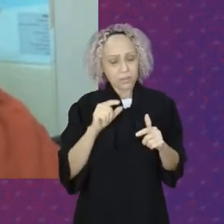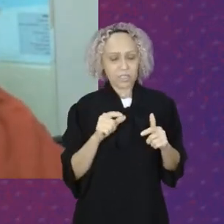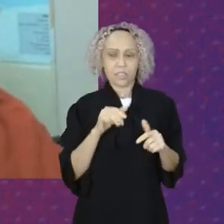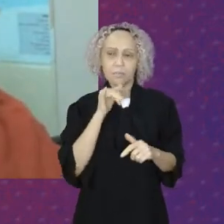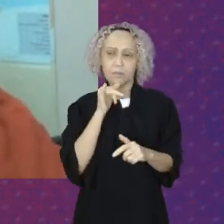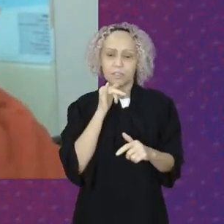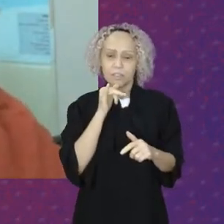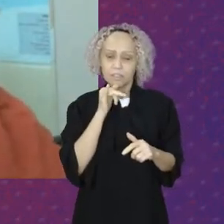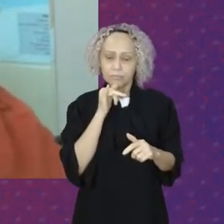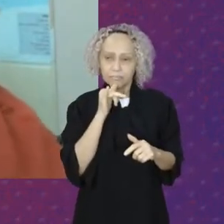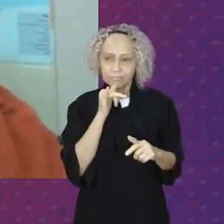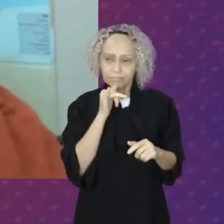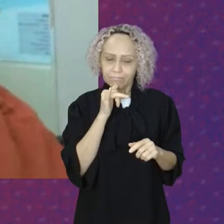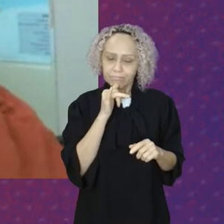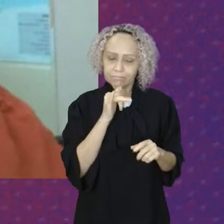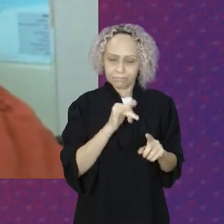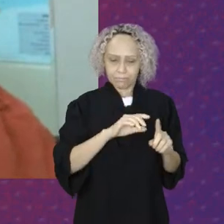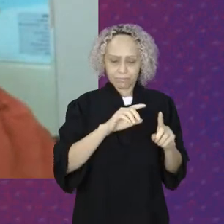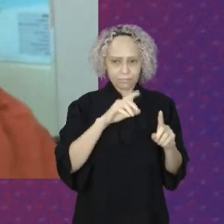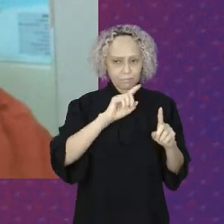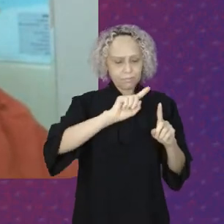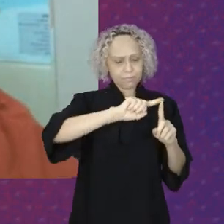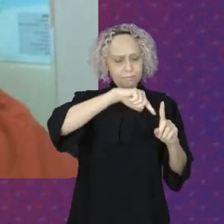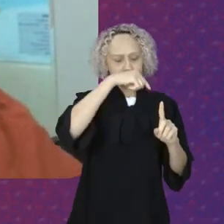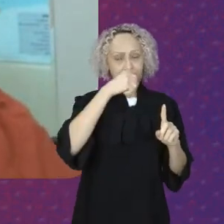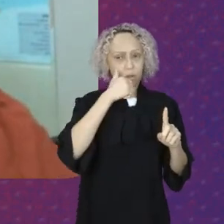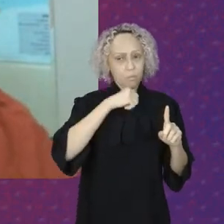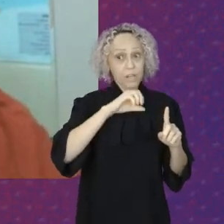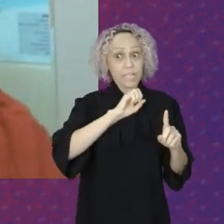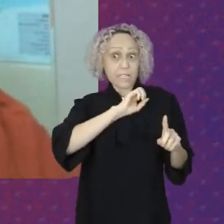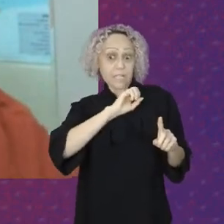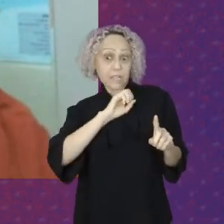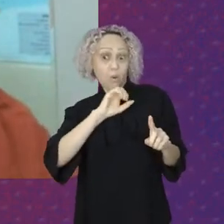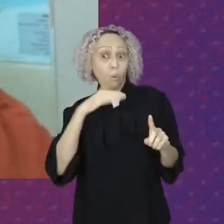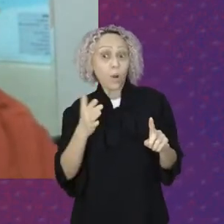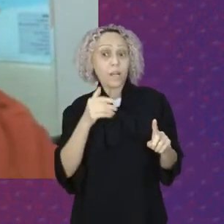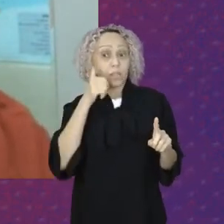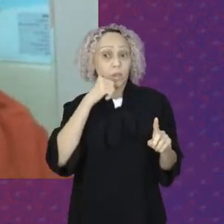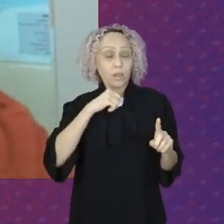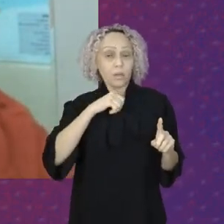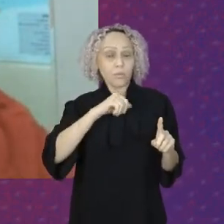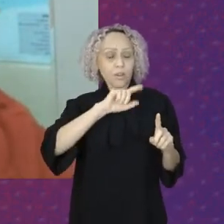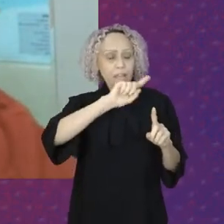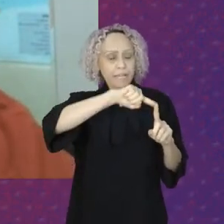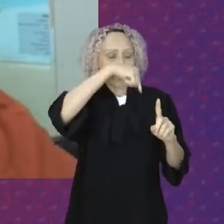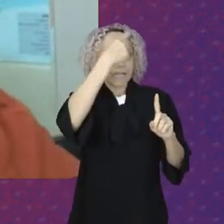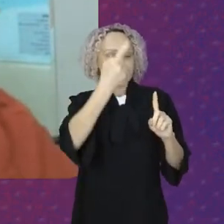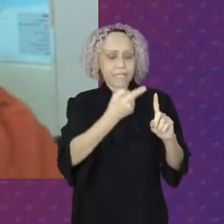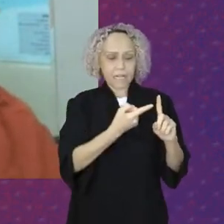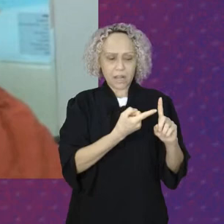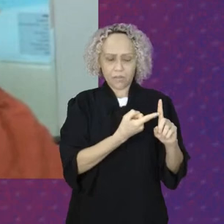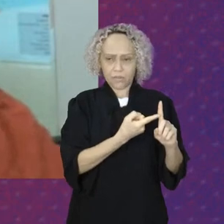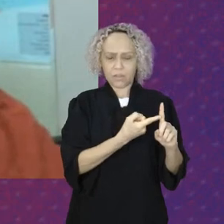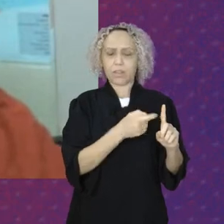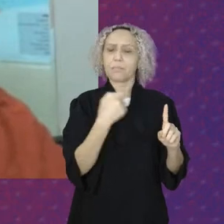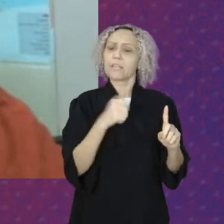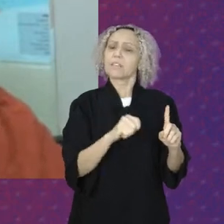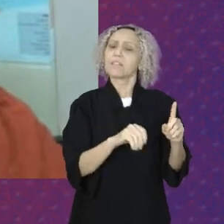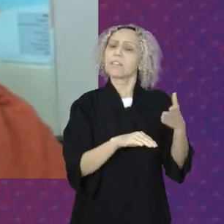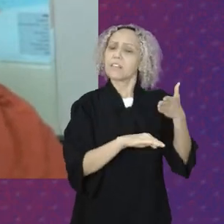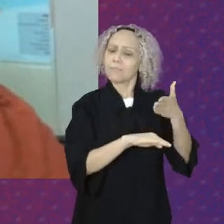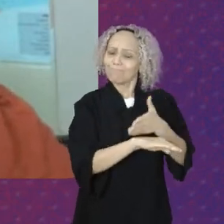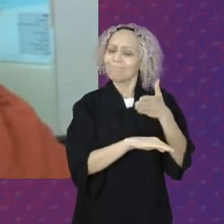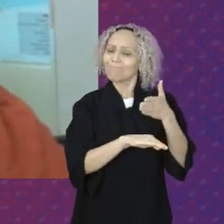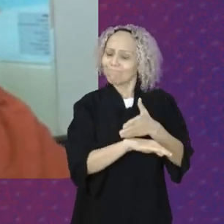essa. Muitas nem conseguem fazer o seu pré-natal direito, ou ficam na fila, ou para fazer ultrassom. Isso é muito difícil.